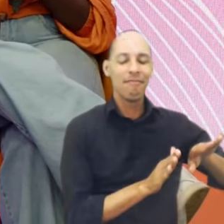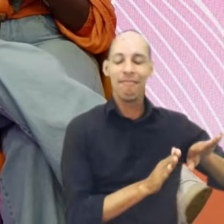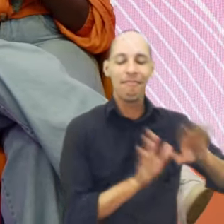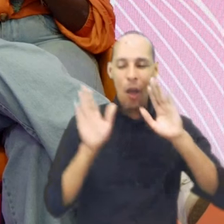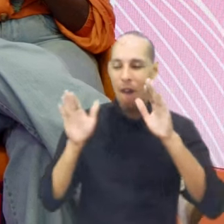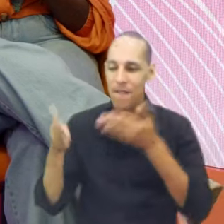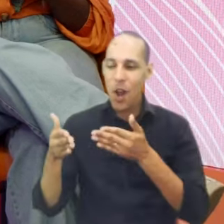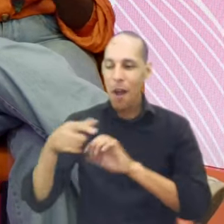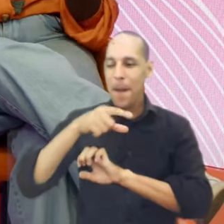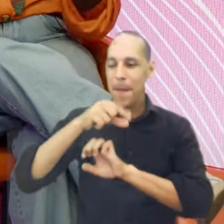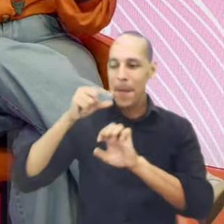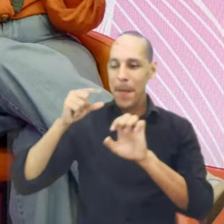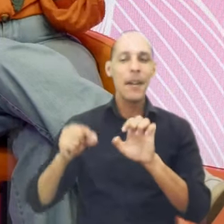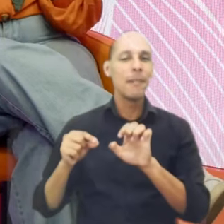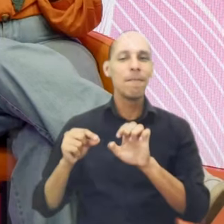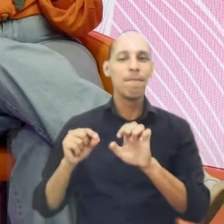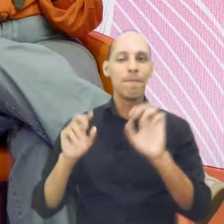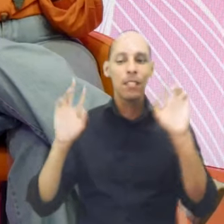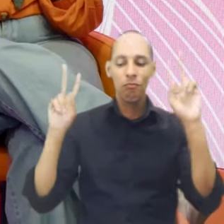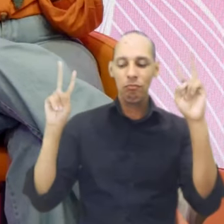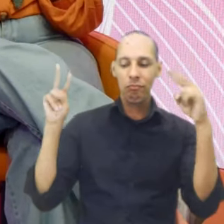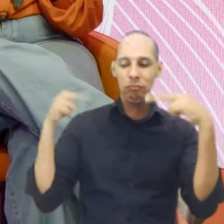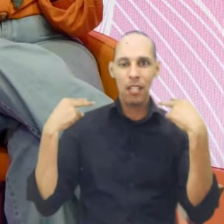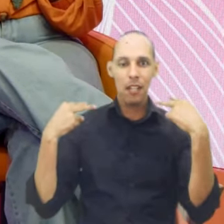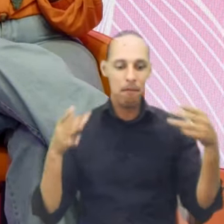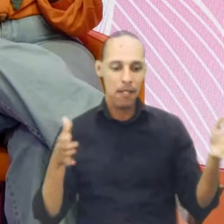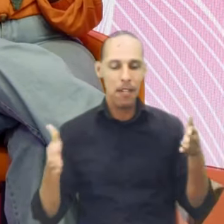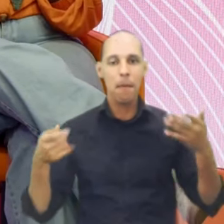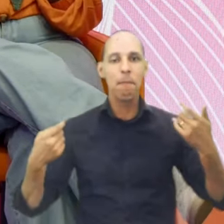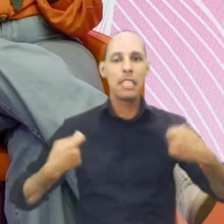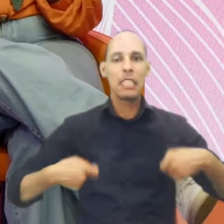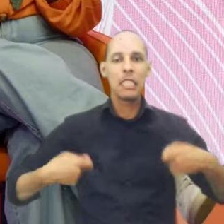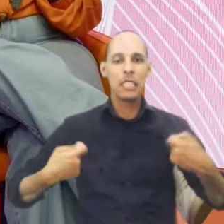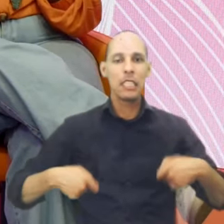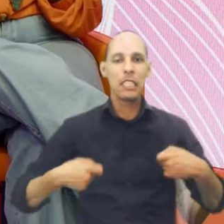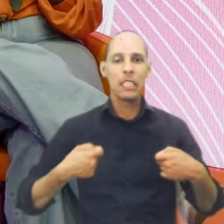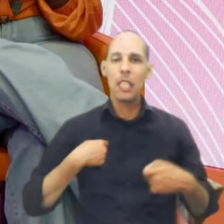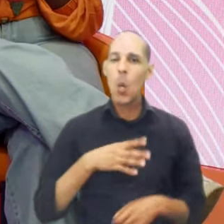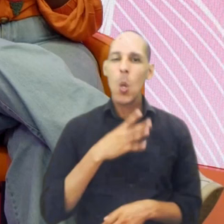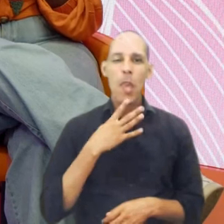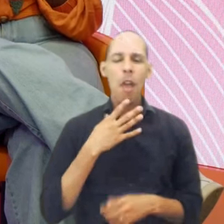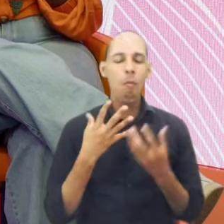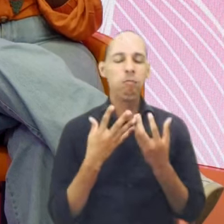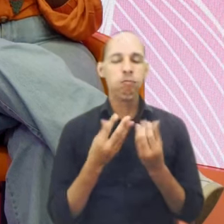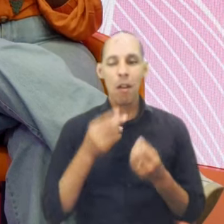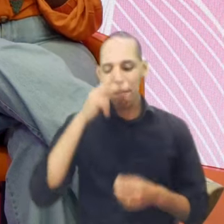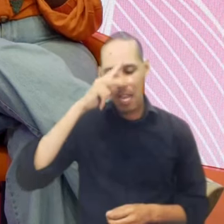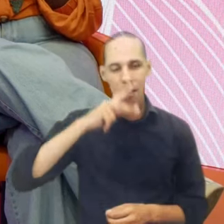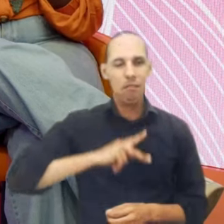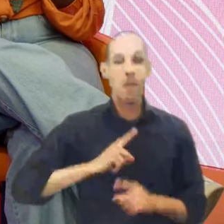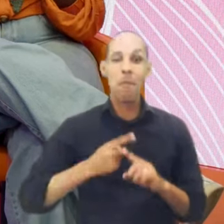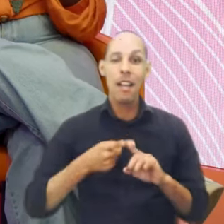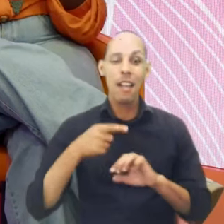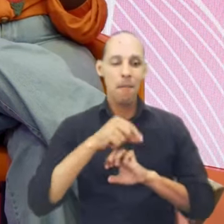esse tempo, eu tive que olhar muito para mim, né? E eu falo que eu me conheci muito quando eu comecei a